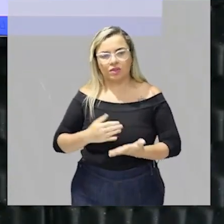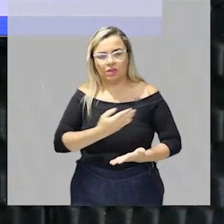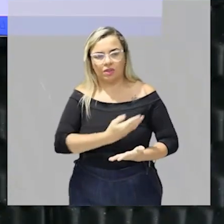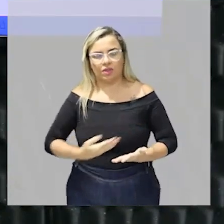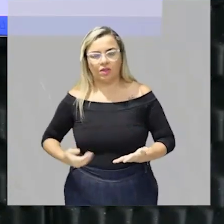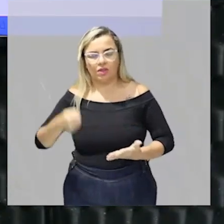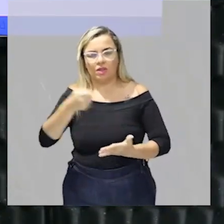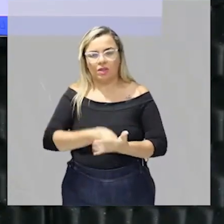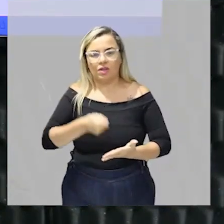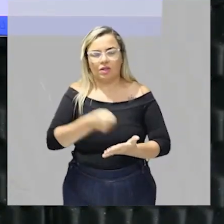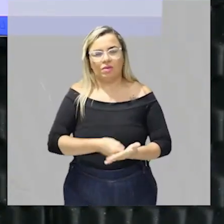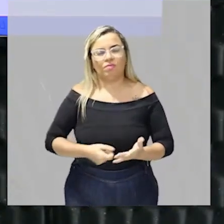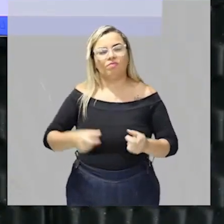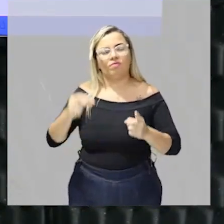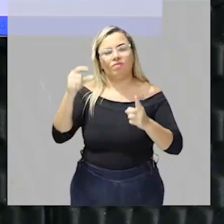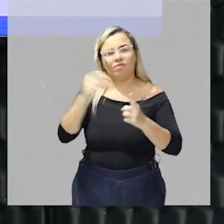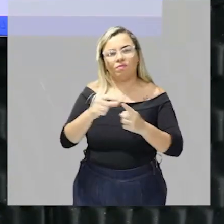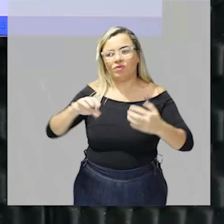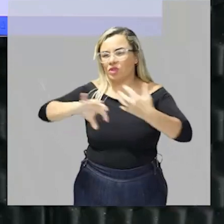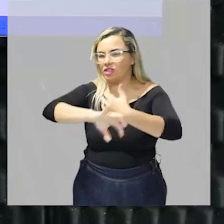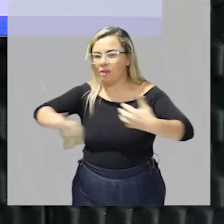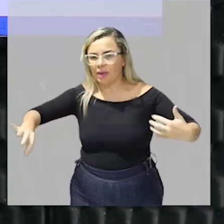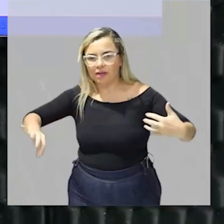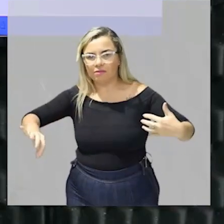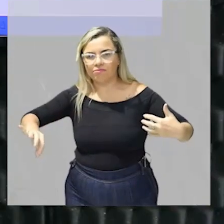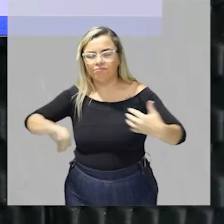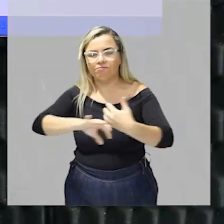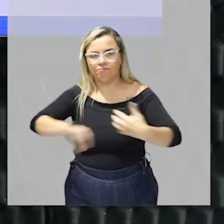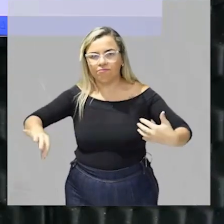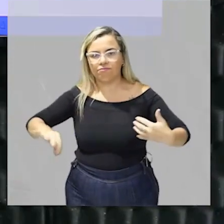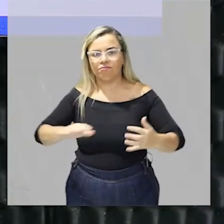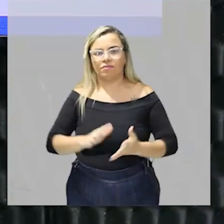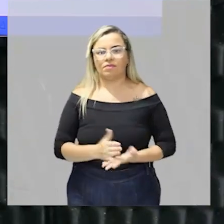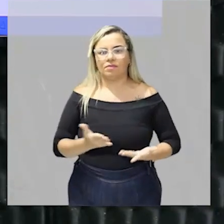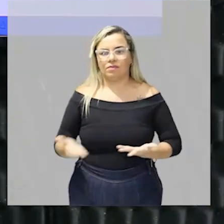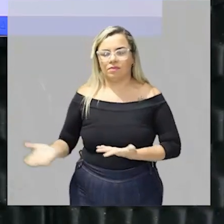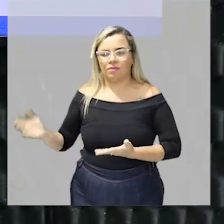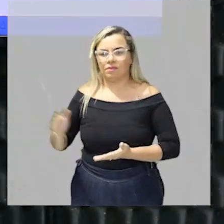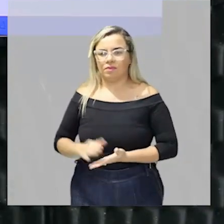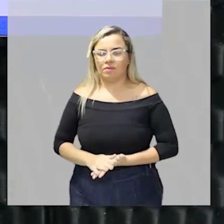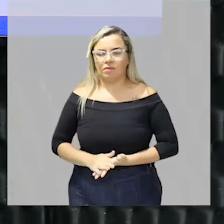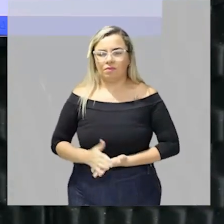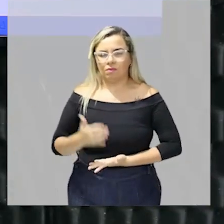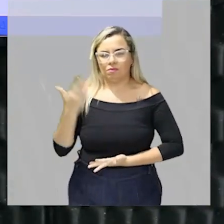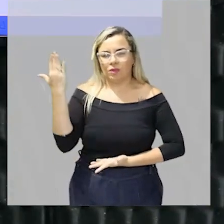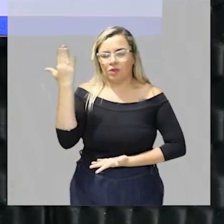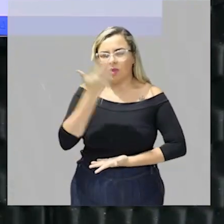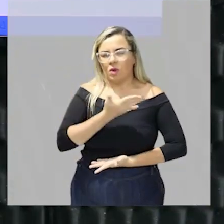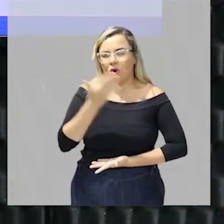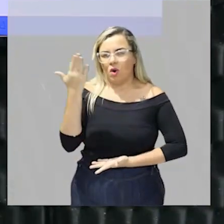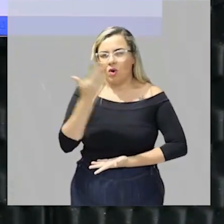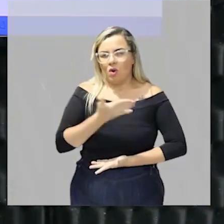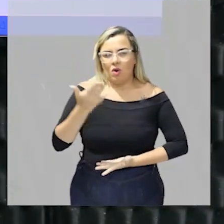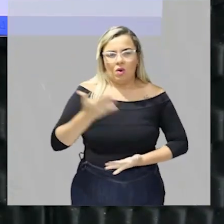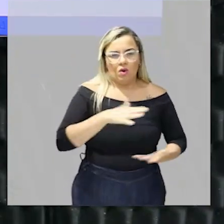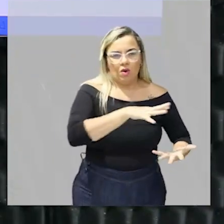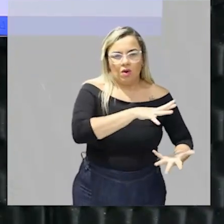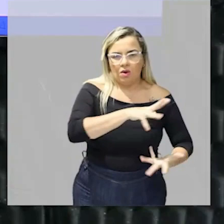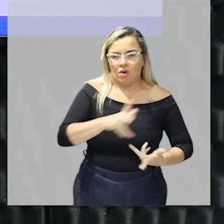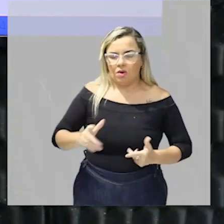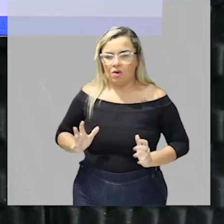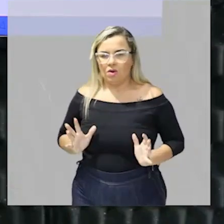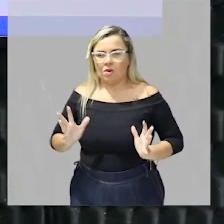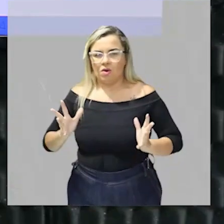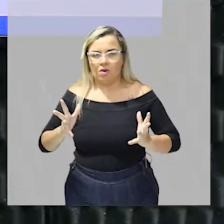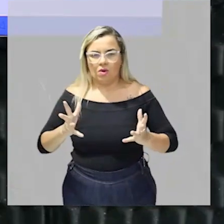cortina de ferro, é no sentido do isolamento, que esconde dos olhos do mundo todas as formas de campo